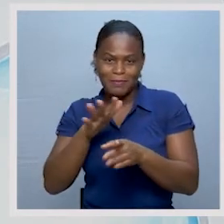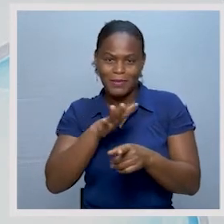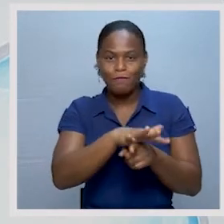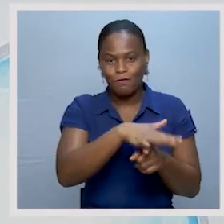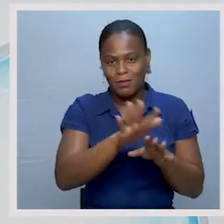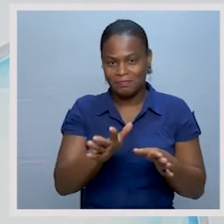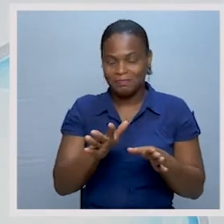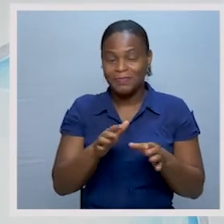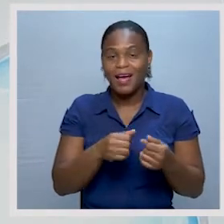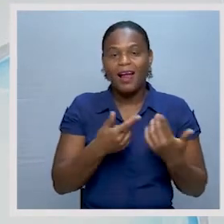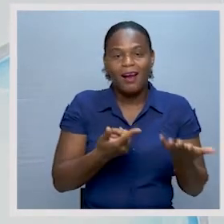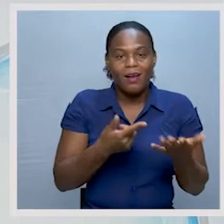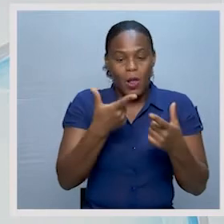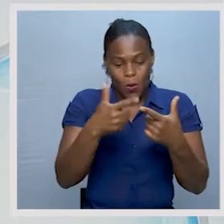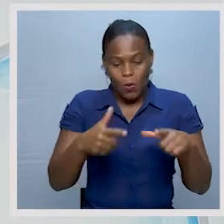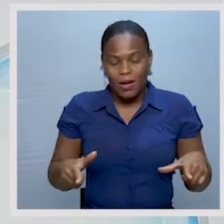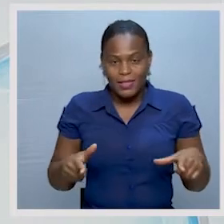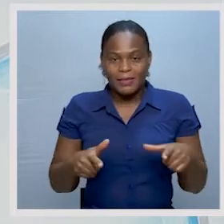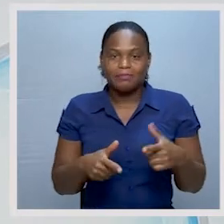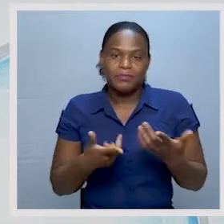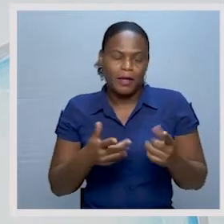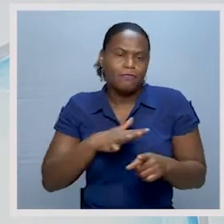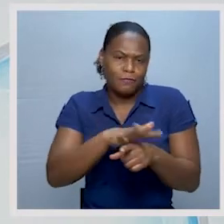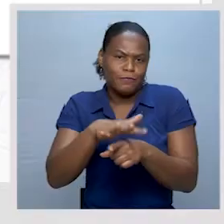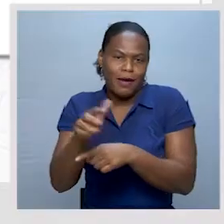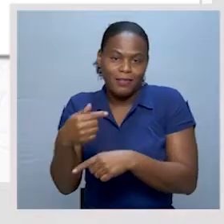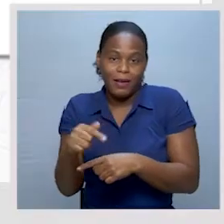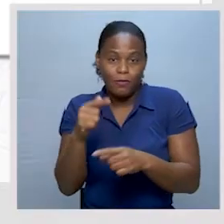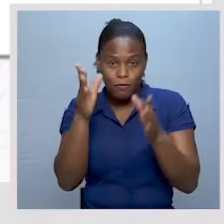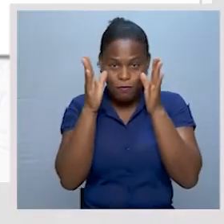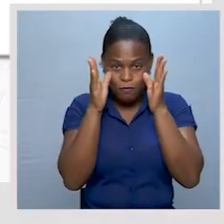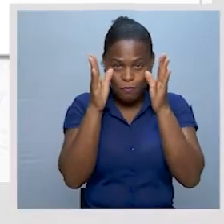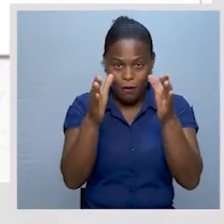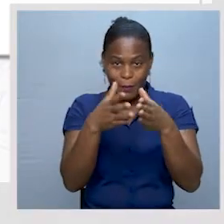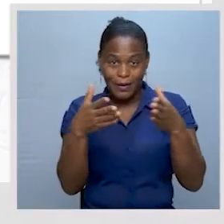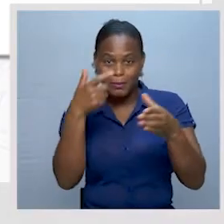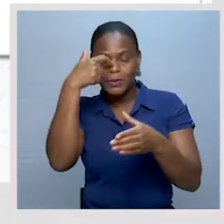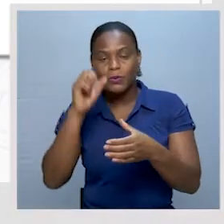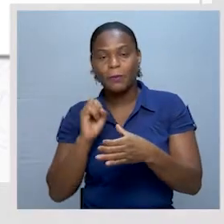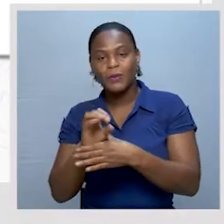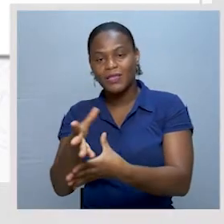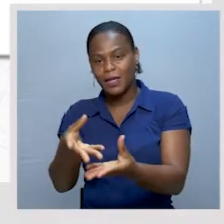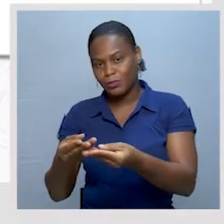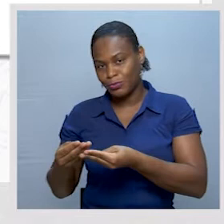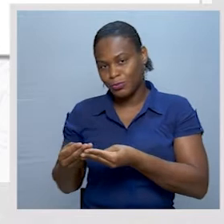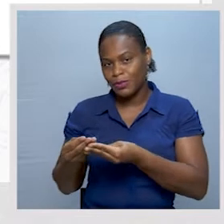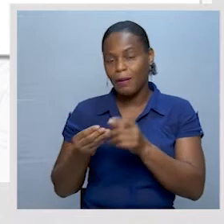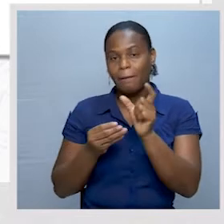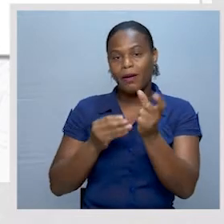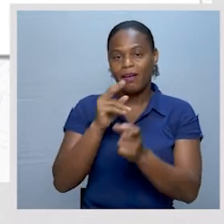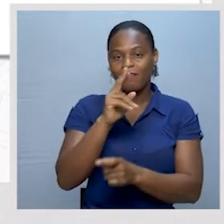Então, aqui nós temos uma linguagem persuasiva. Por isso, o grande foco é no receptor da